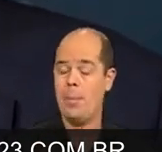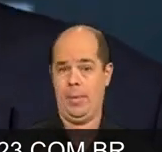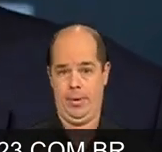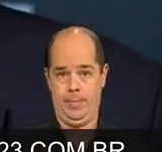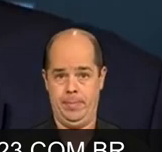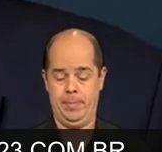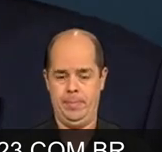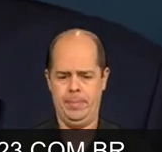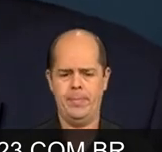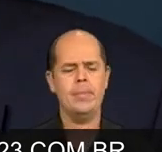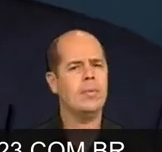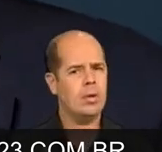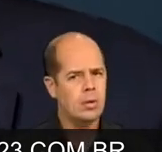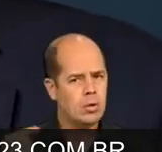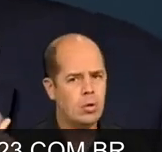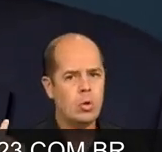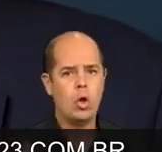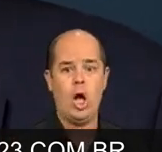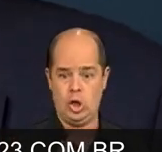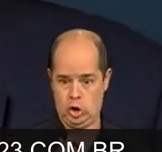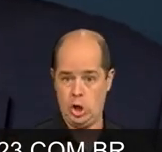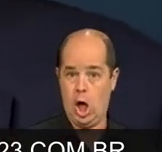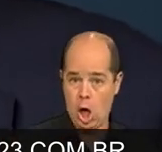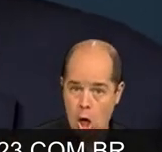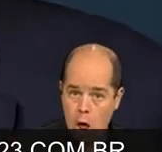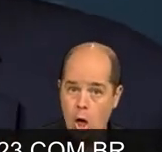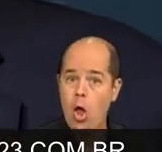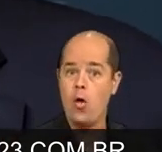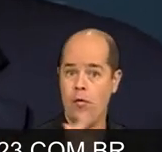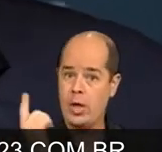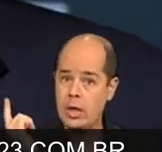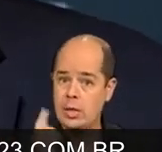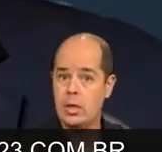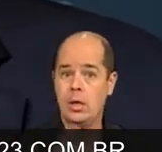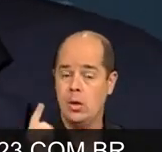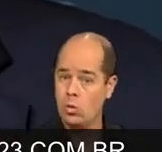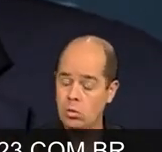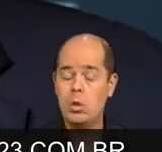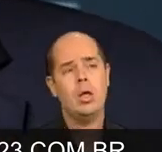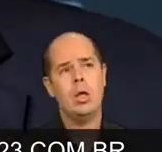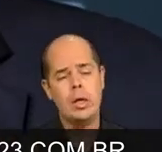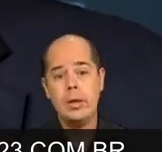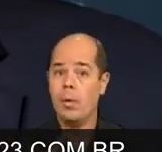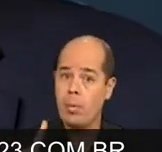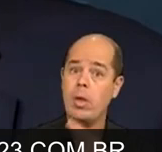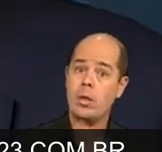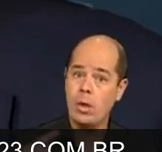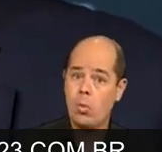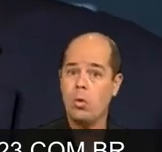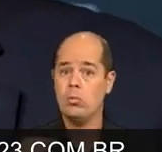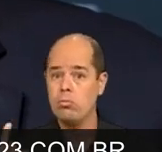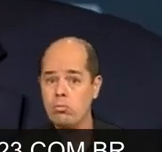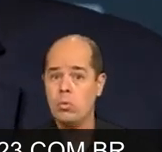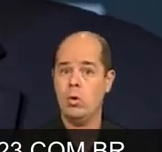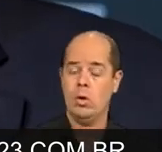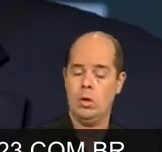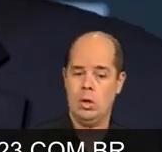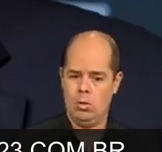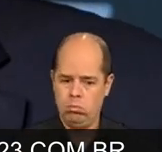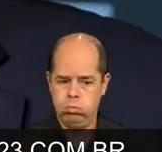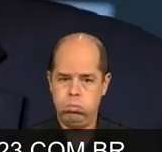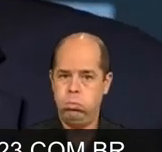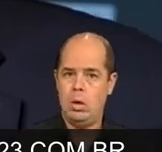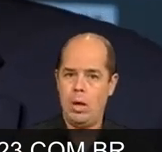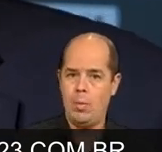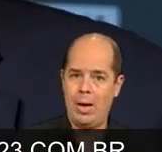essas empresas tenham acesso mais robusto a essas linhas de financiamento e depois também nos preparar para receber essa